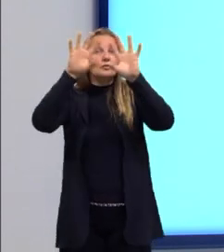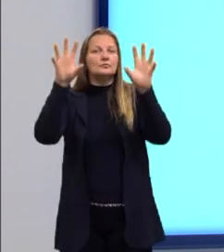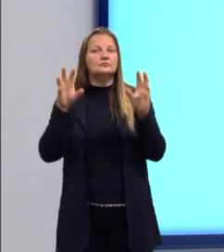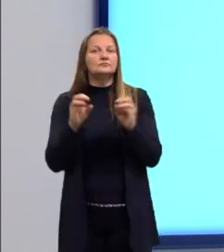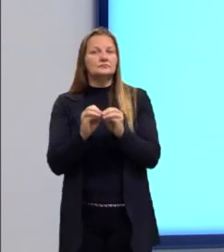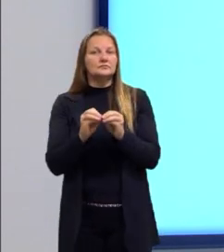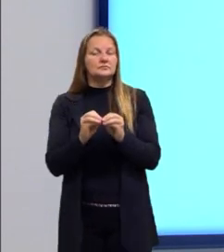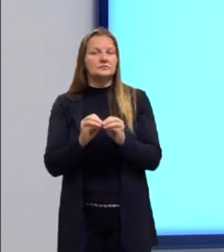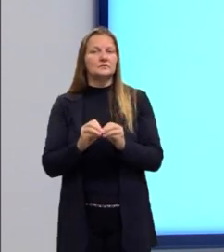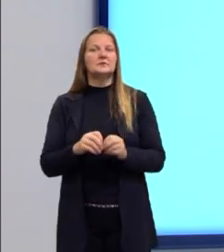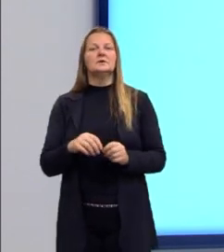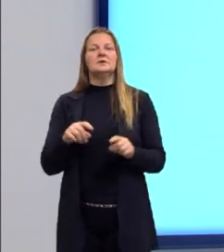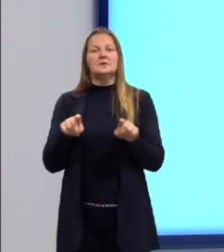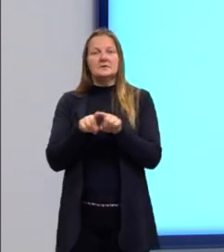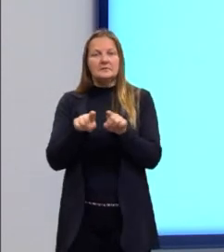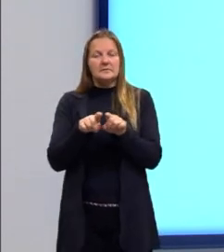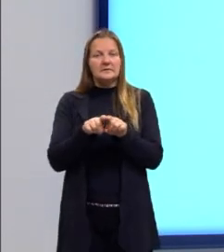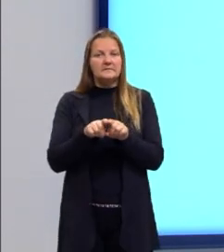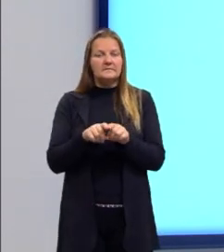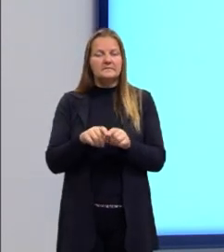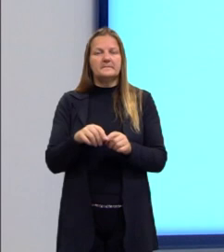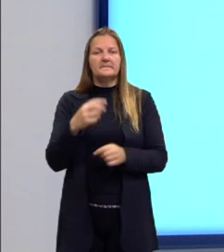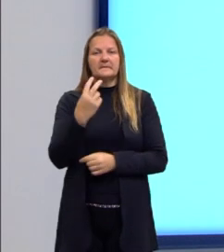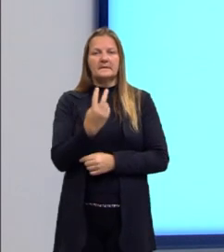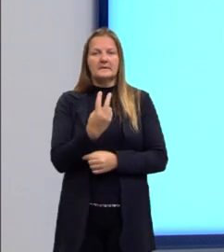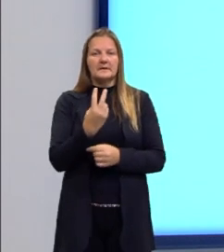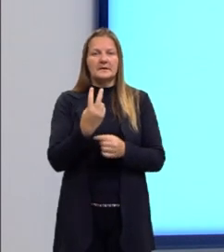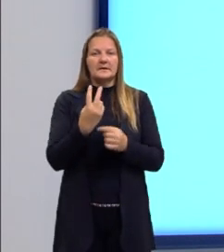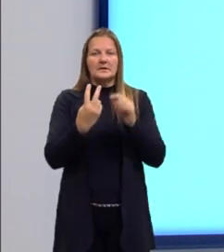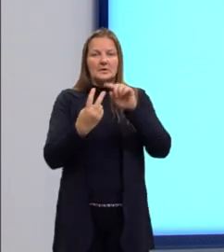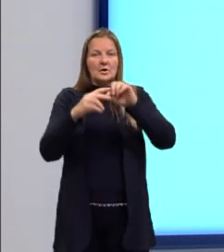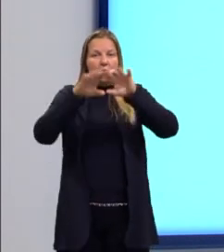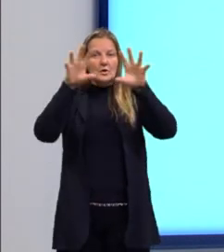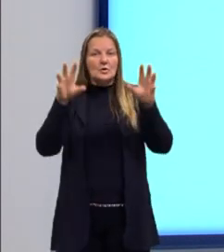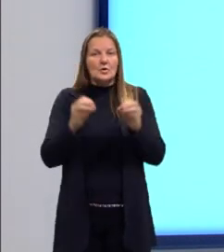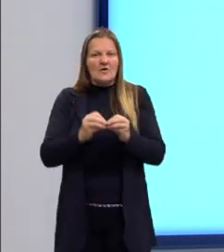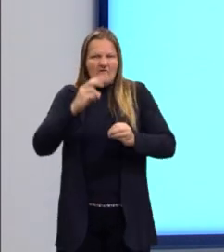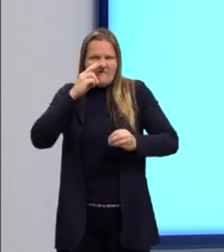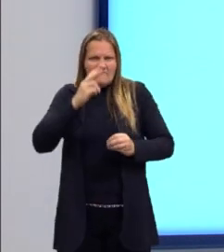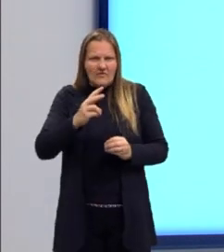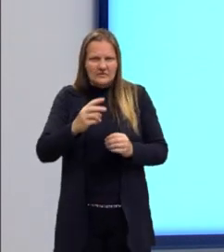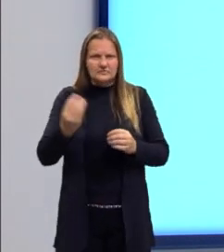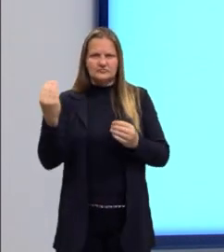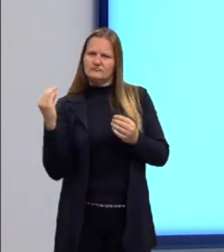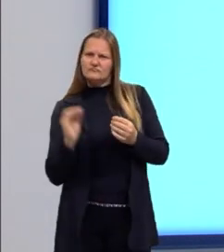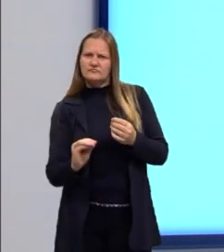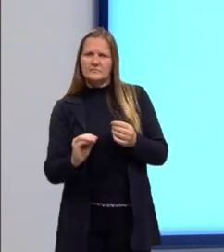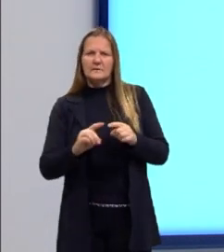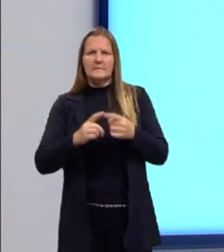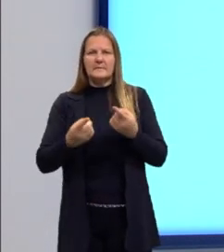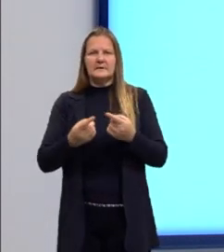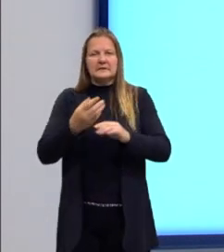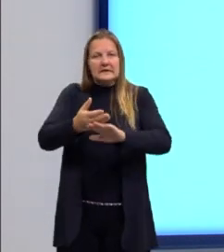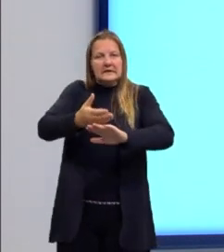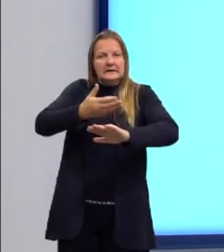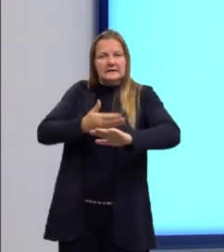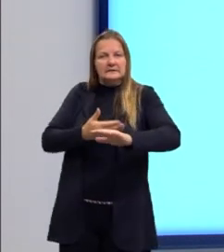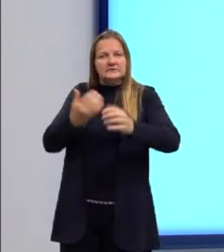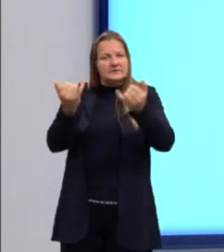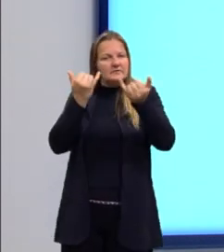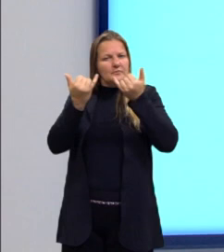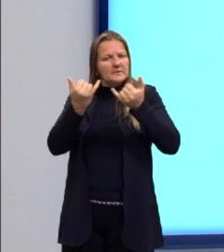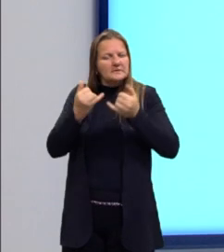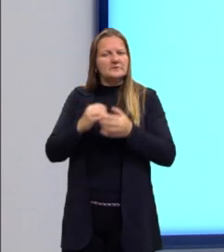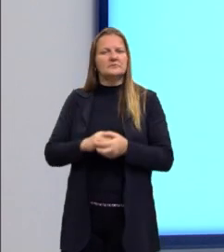sim a proposta de intervenção ela vai aparecer na conclusão fortemente né na conclusão eu posso Claro antecipar minha proposta de